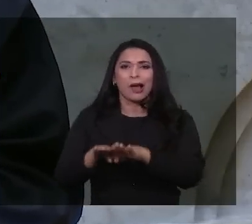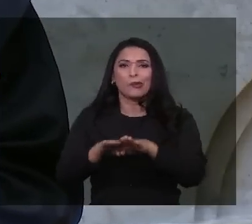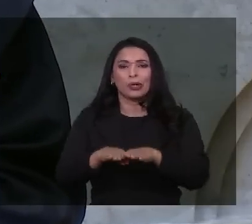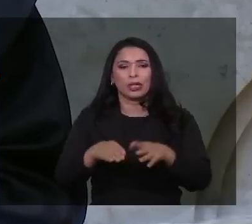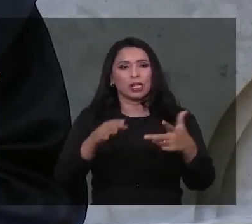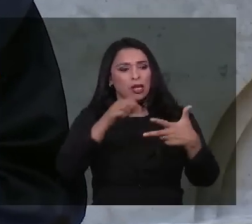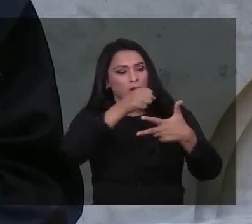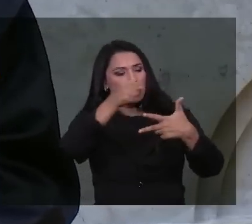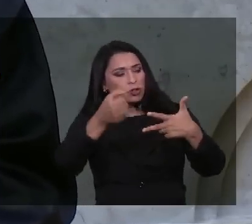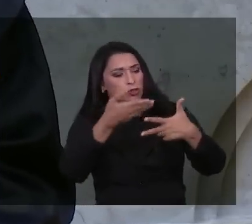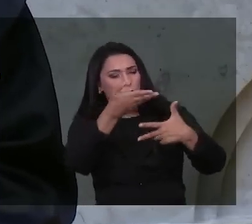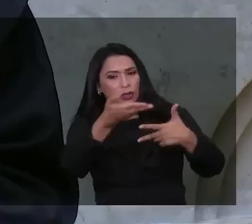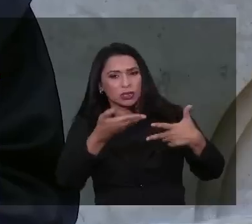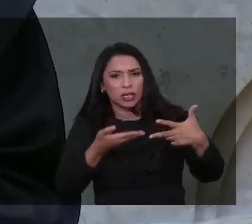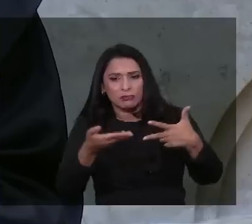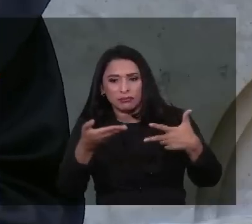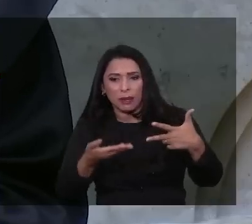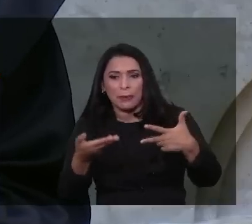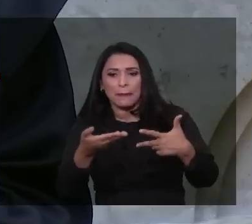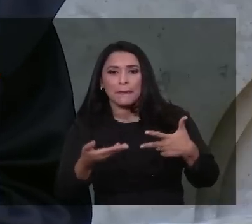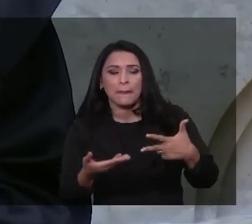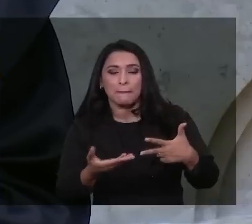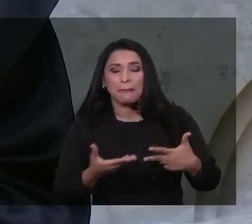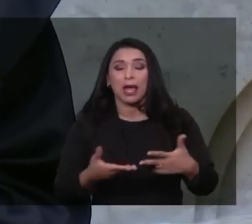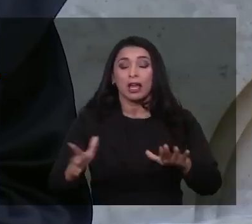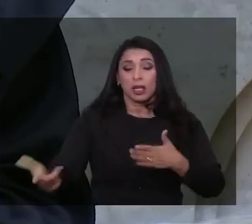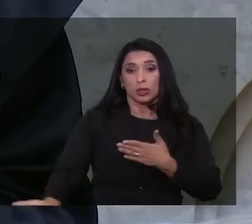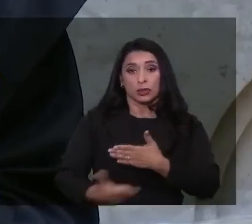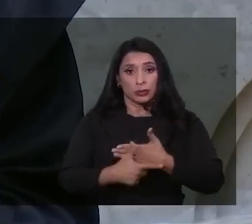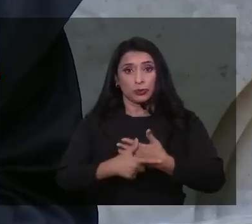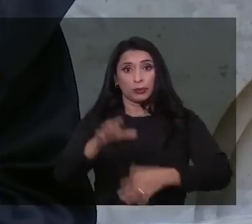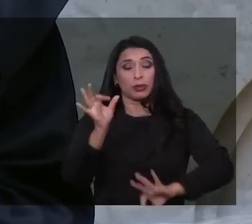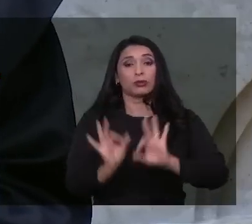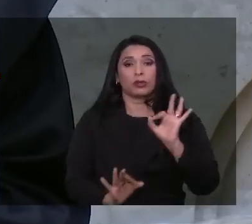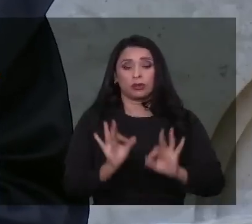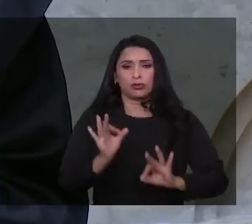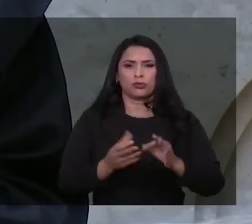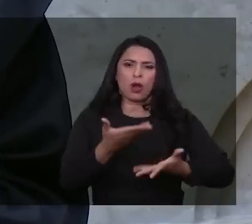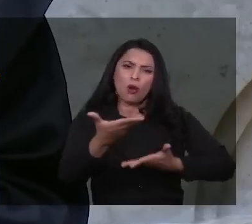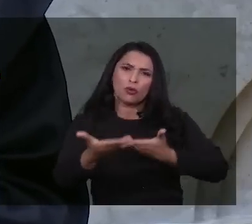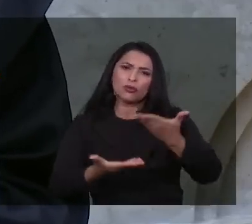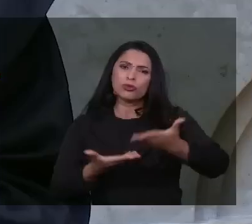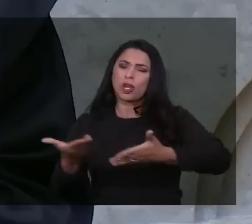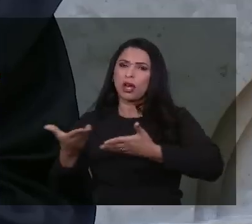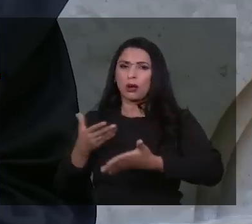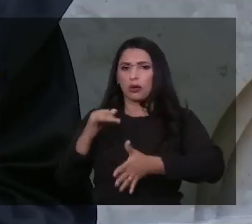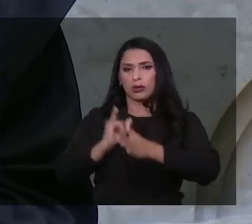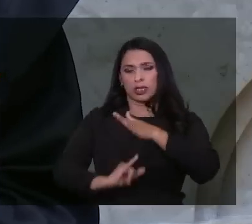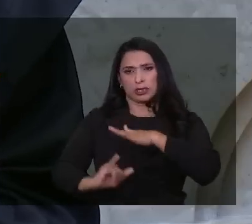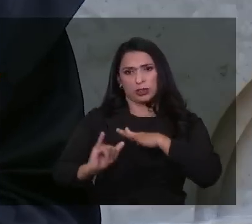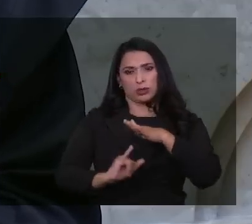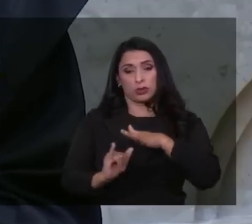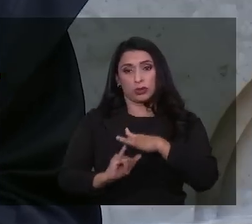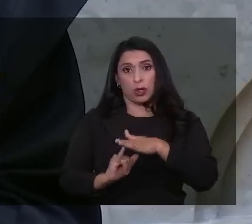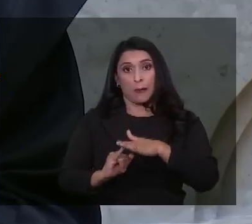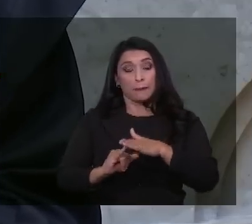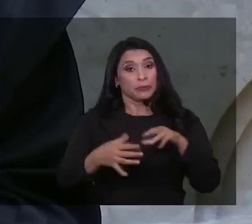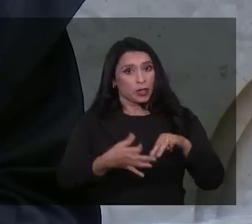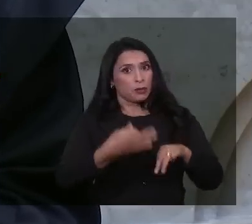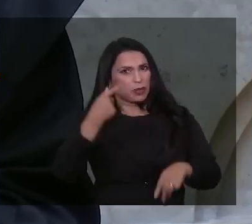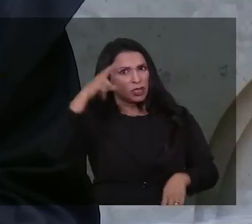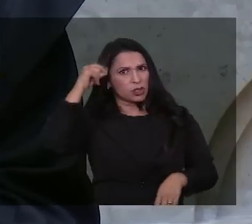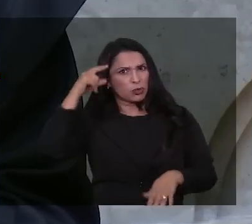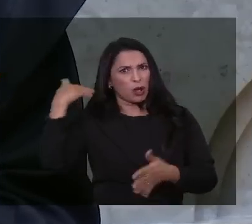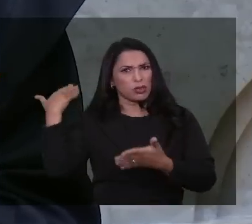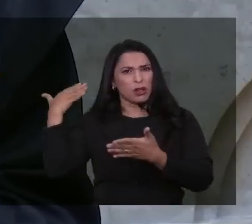poderes e entre as funções essenciais à justiça e impulsionar o diálogo institucional. O ministro Barroso tem uma trajetória